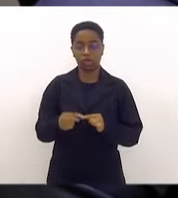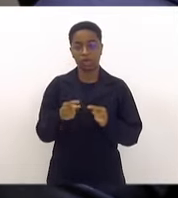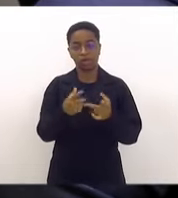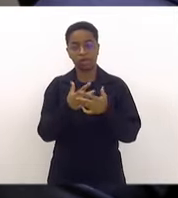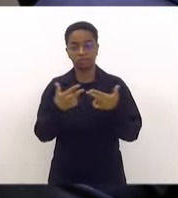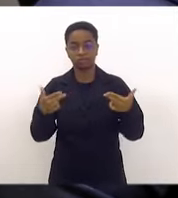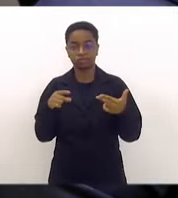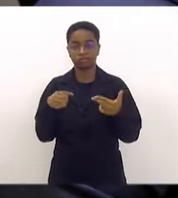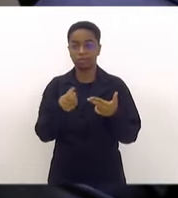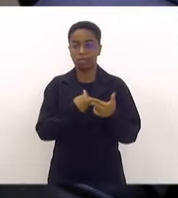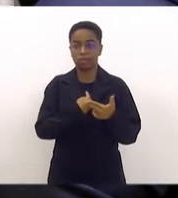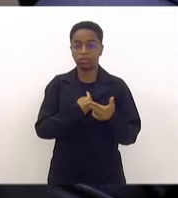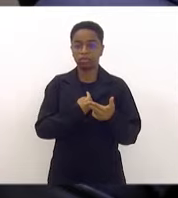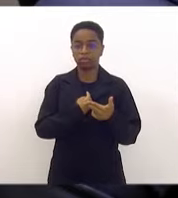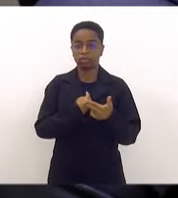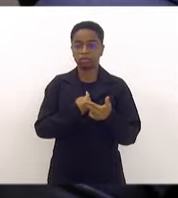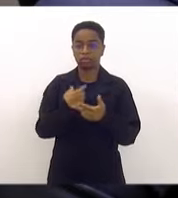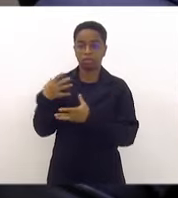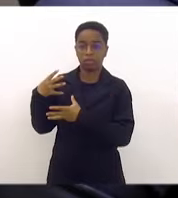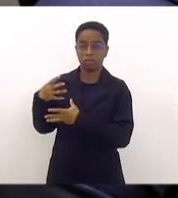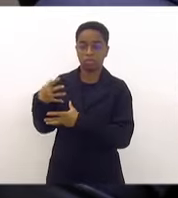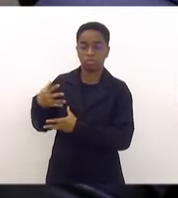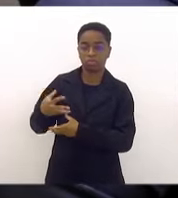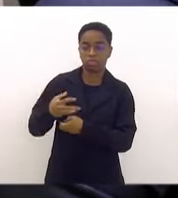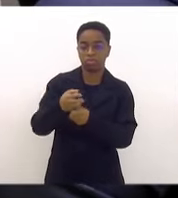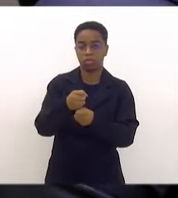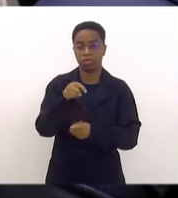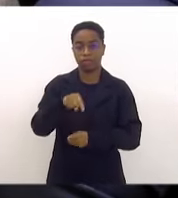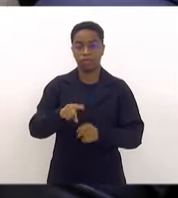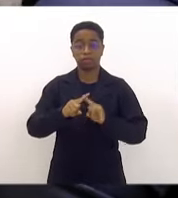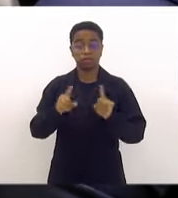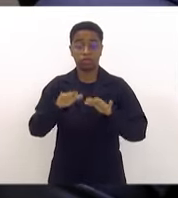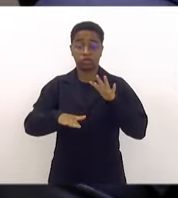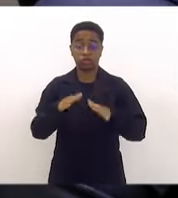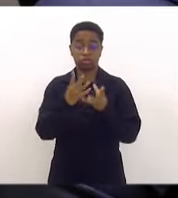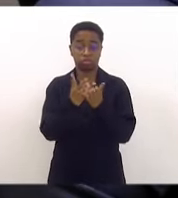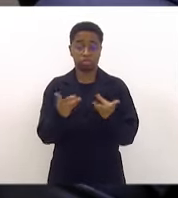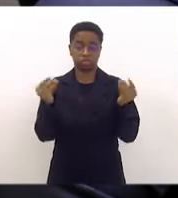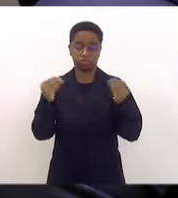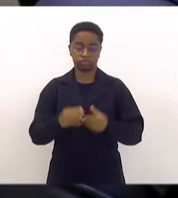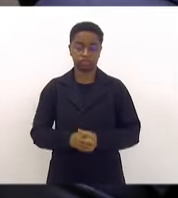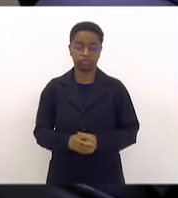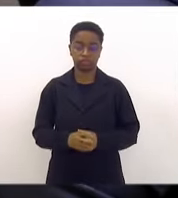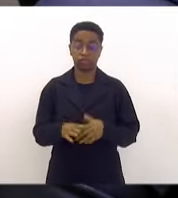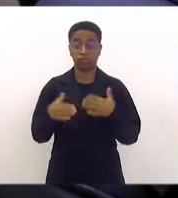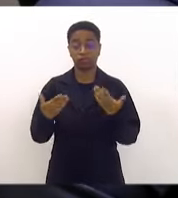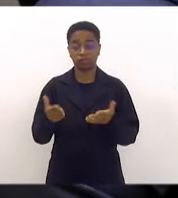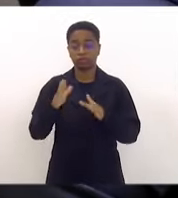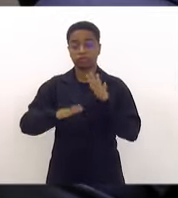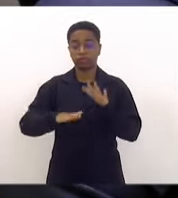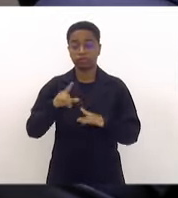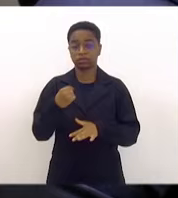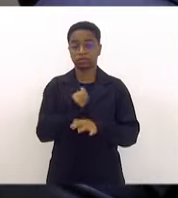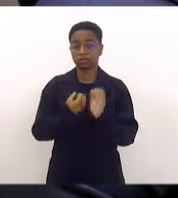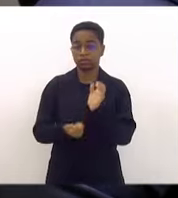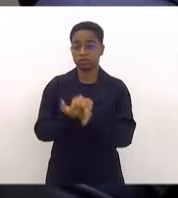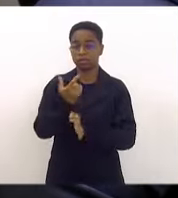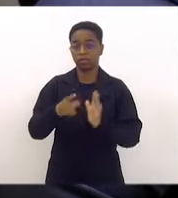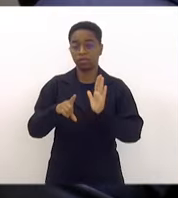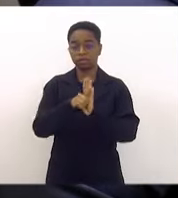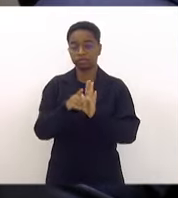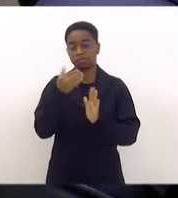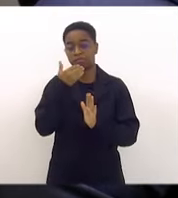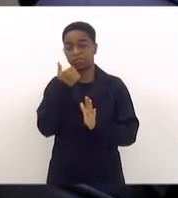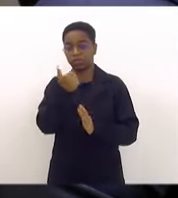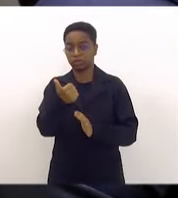tá acumulando aqui e às vezes a coisa vai embora então Eh talvez a gente produzisse uma legislação Ainda mais